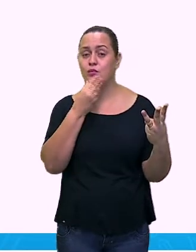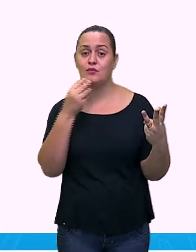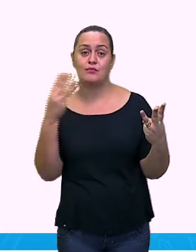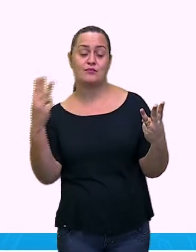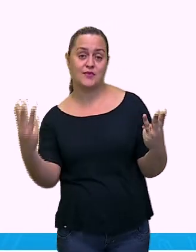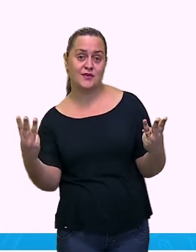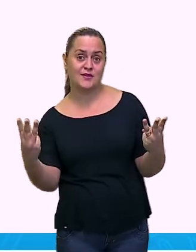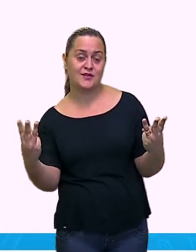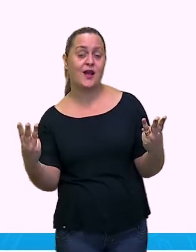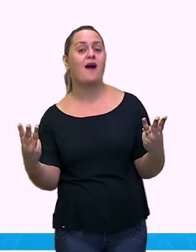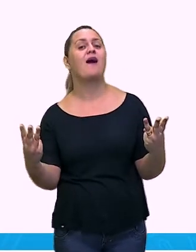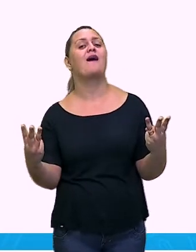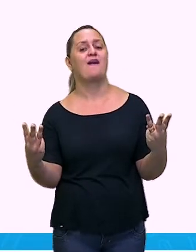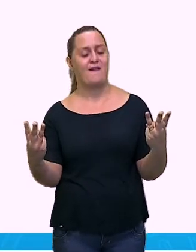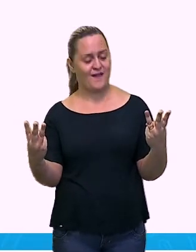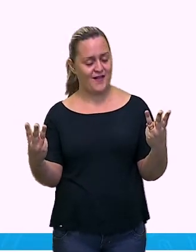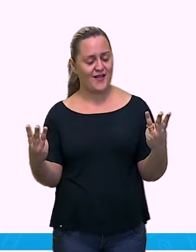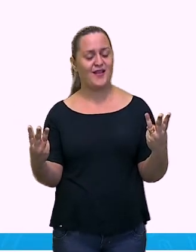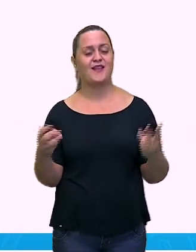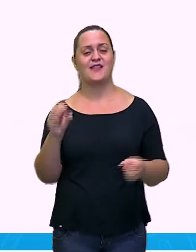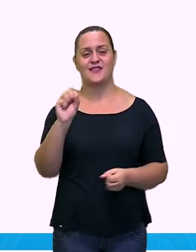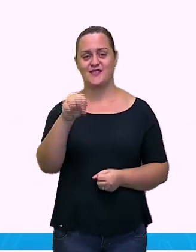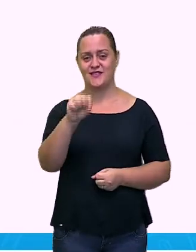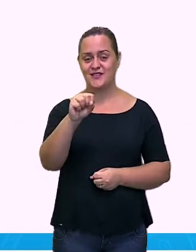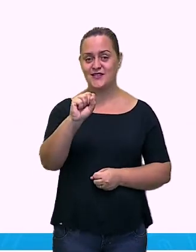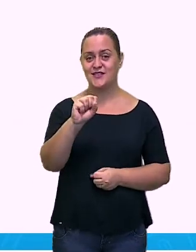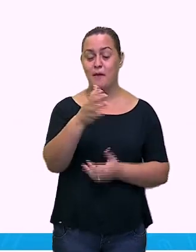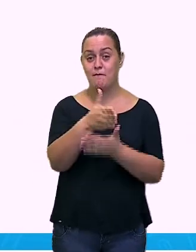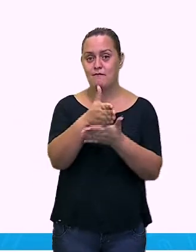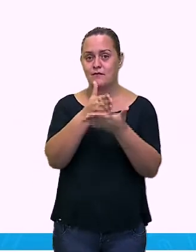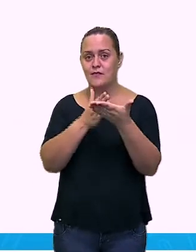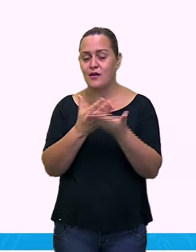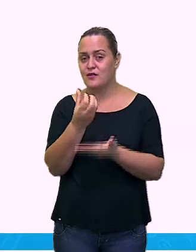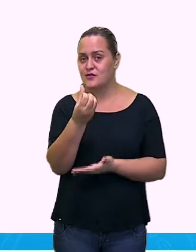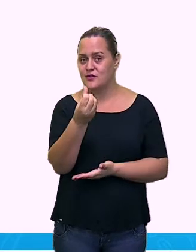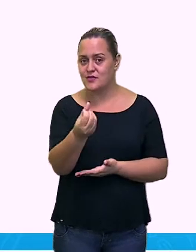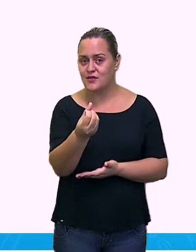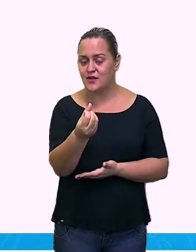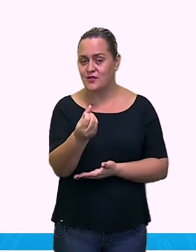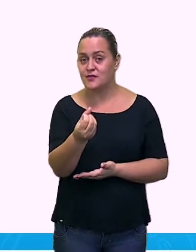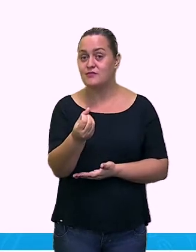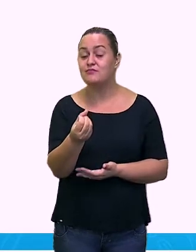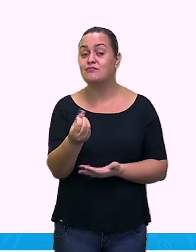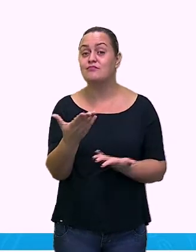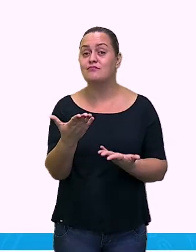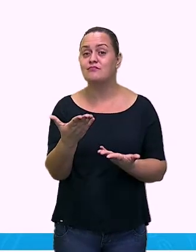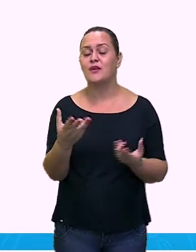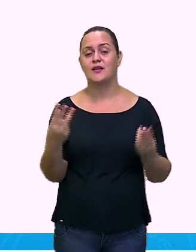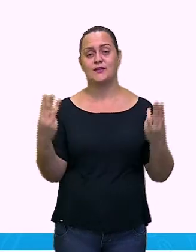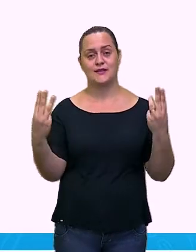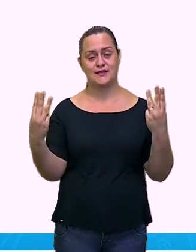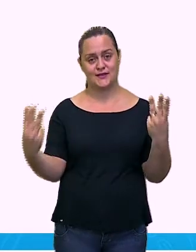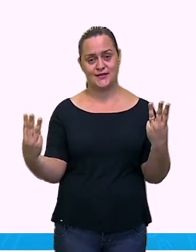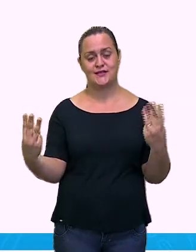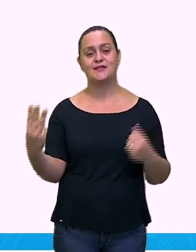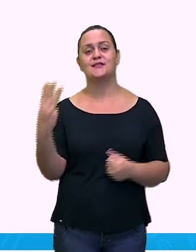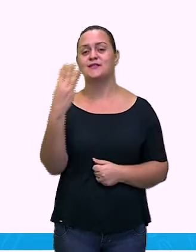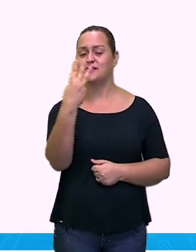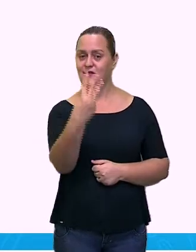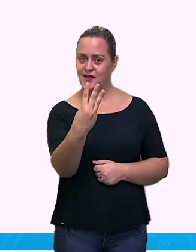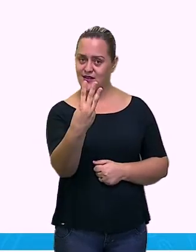ficou três A então a metade de seis é igual a e